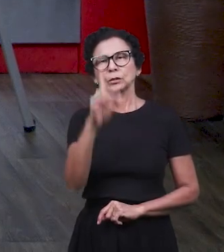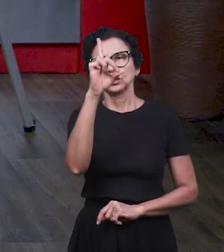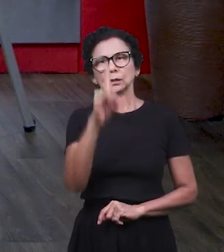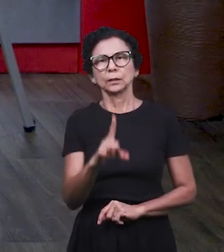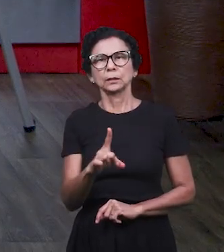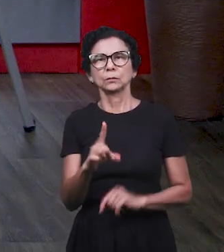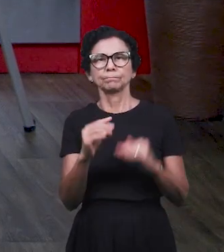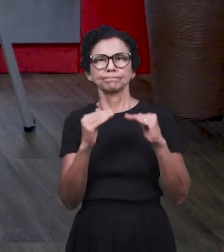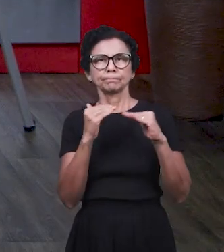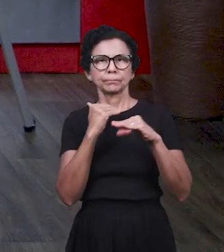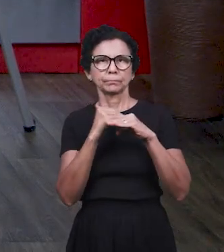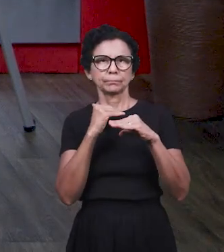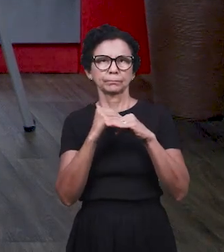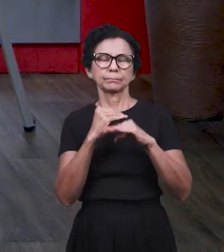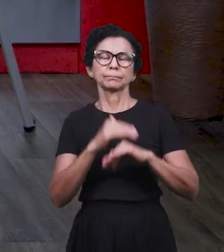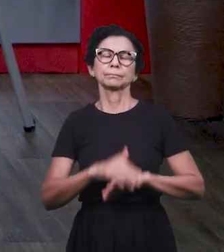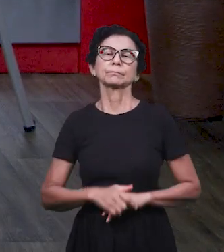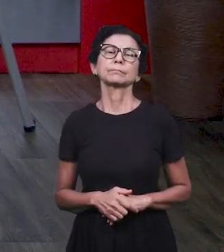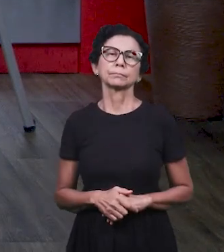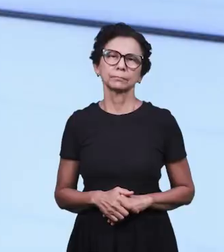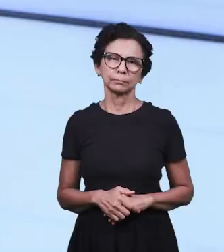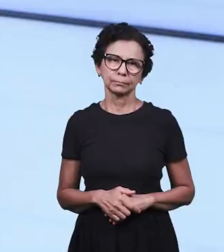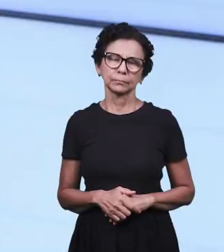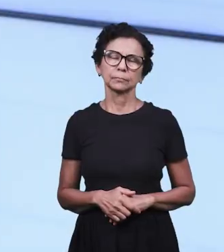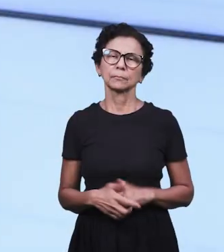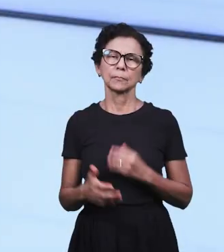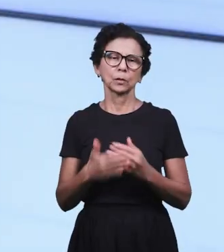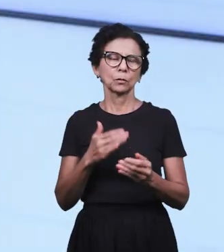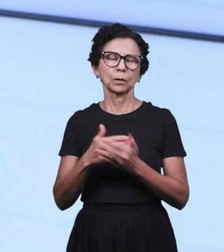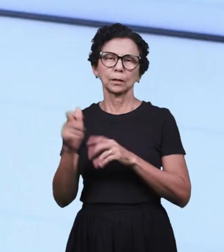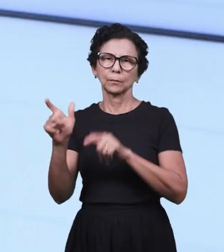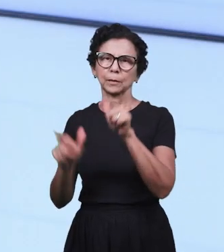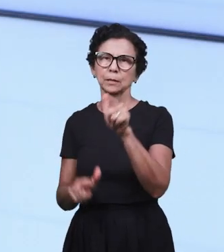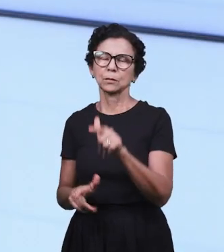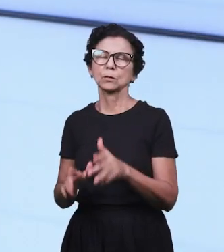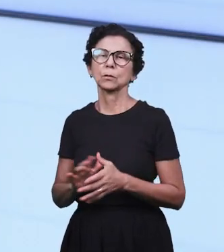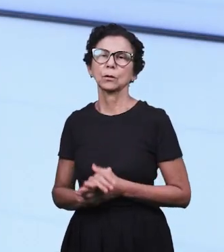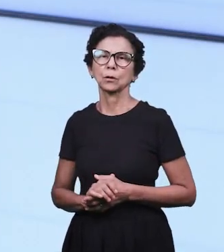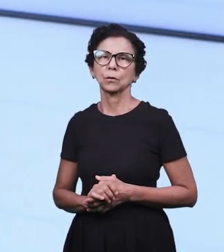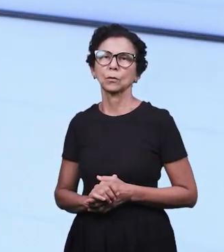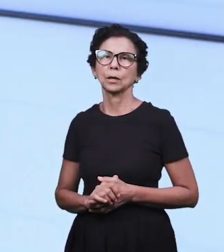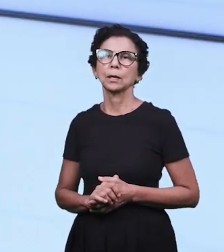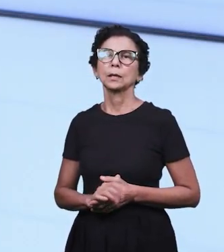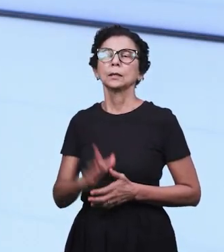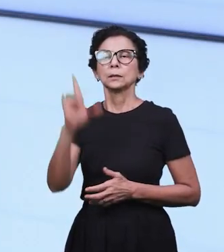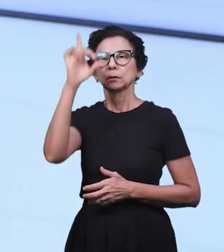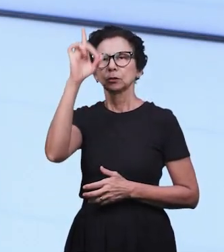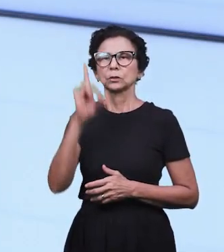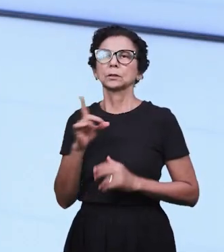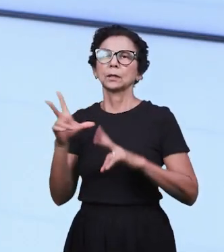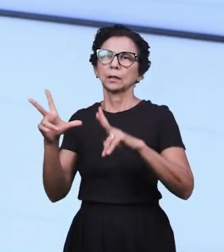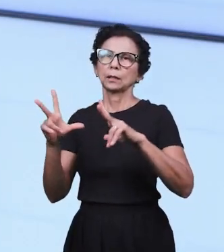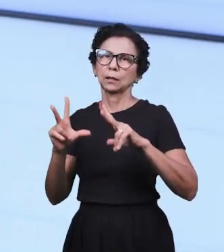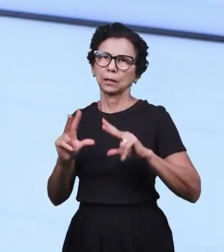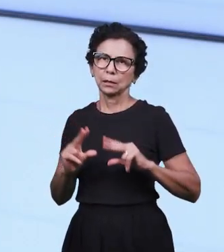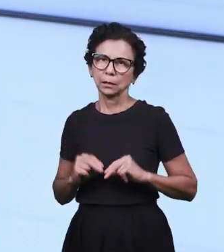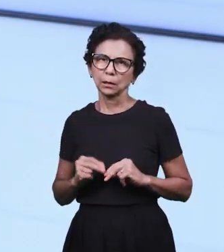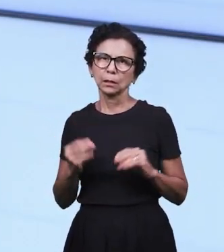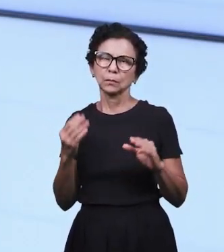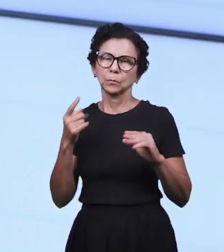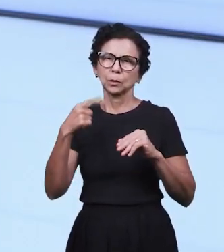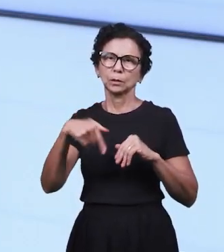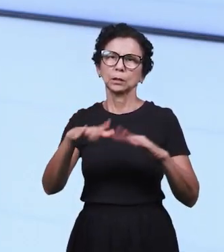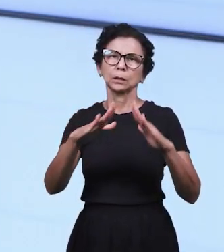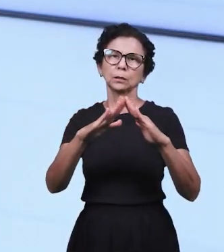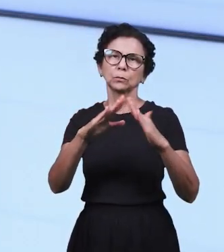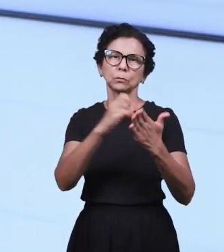existe. Não existe. Então, qualquer um dos herdeiros pode abrir, né, ali o inventário, dar início